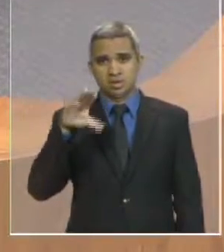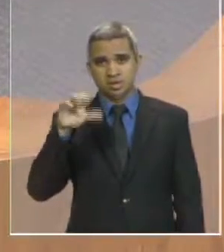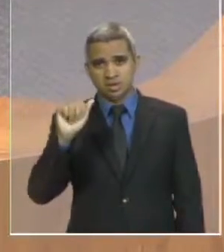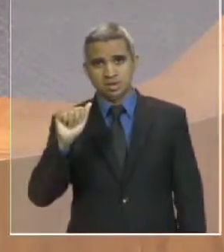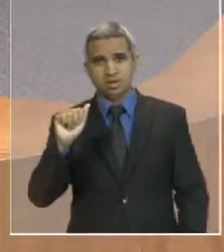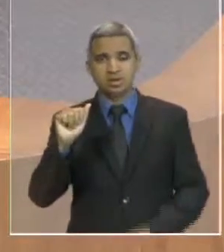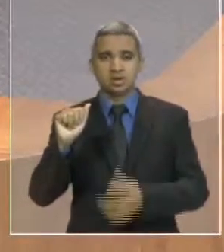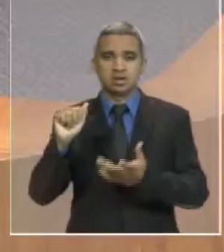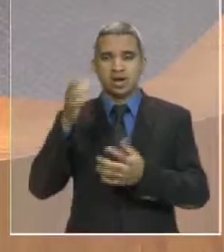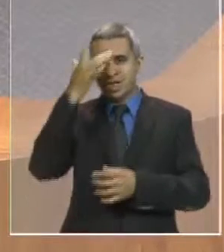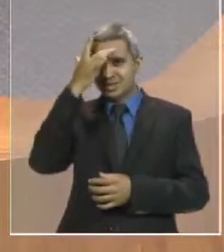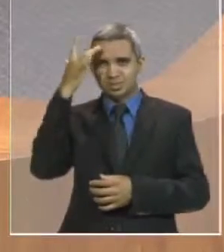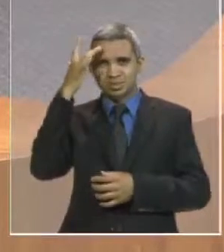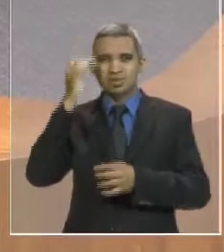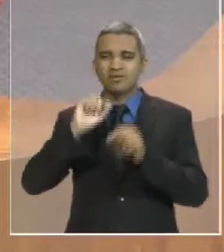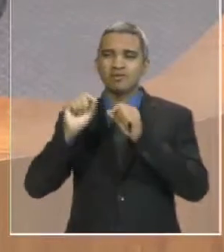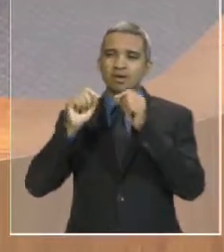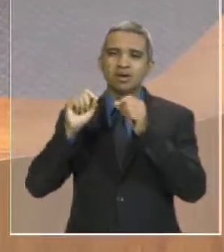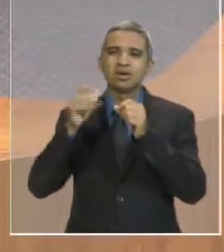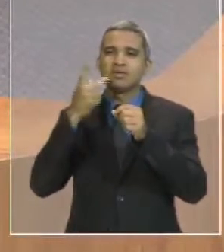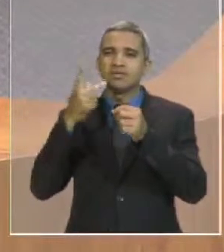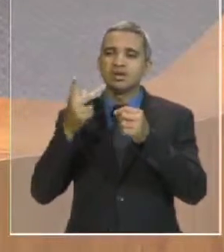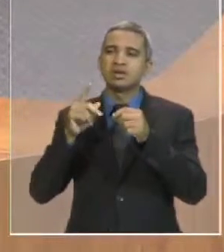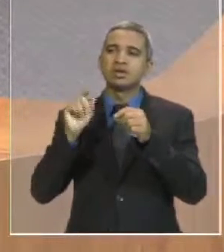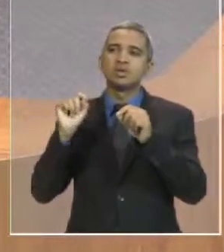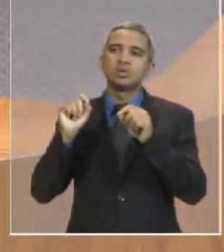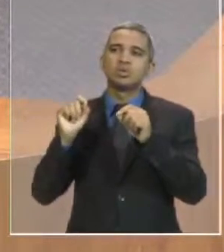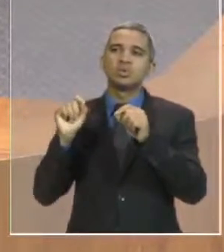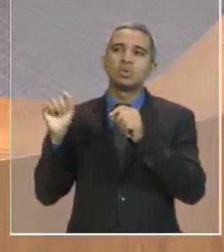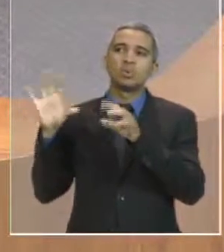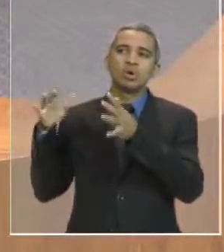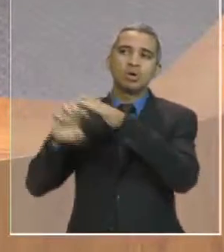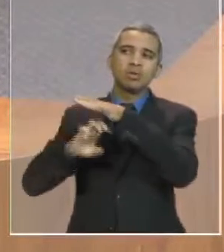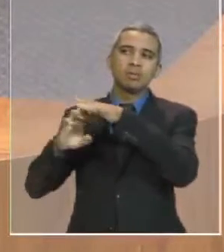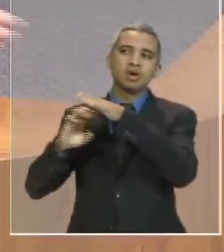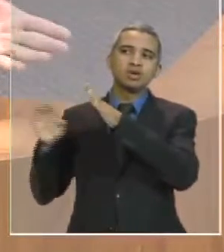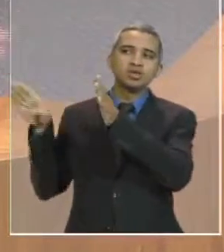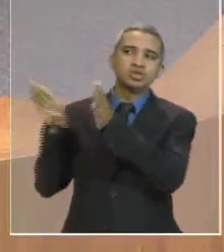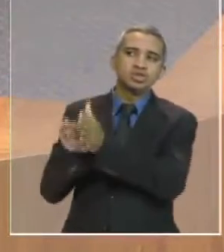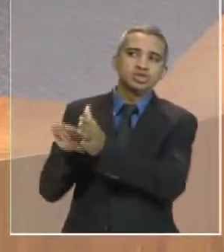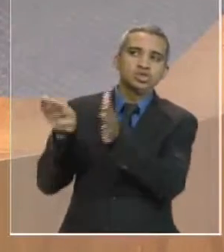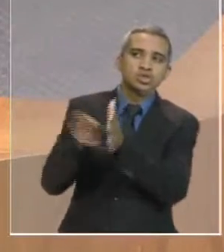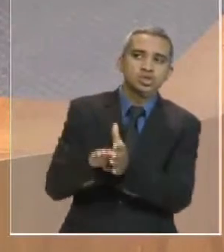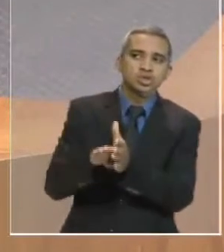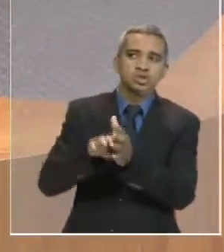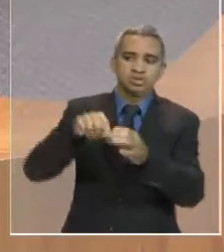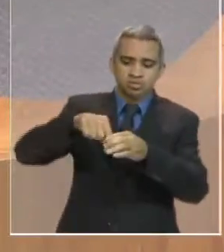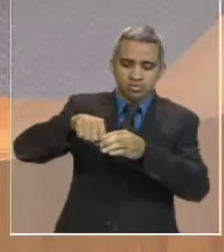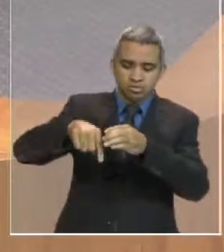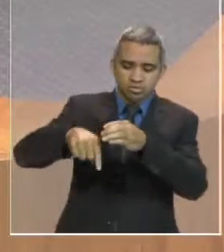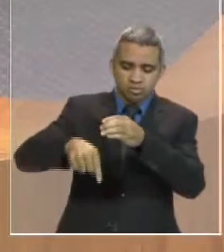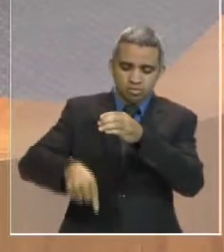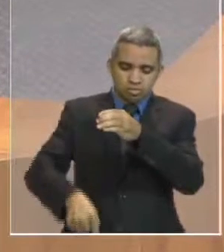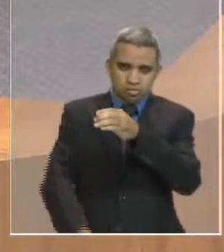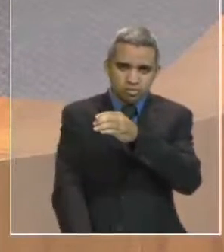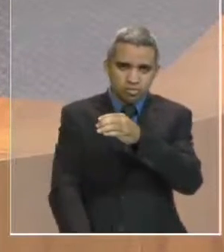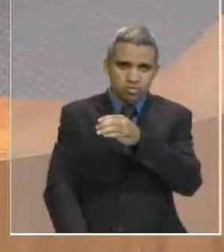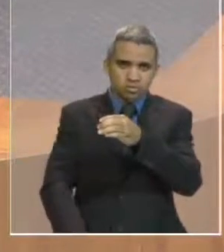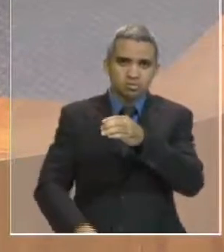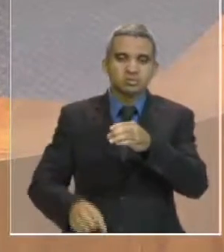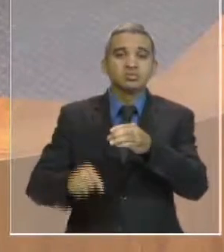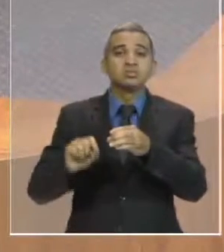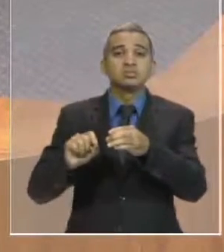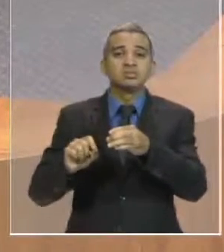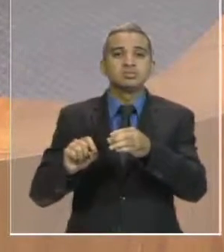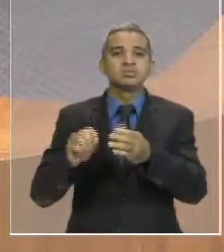depois que ela chegou e andou perfurando os poços muito profundos, realmente nós não sabemos qual é a